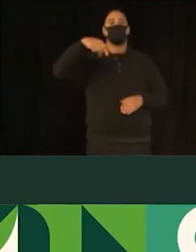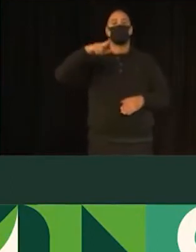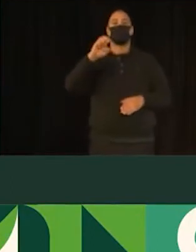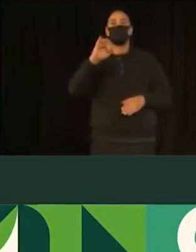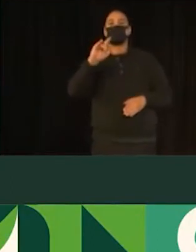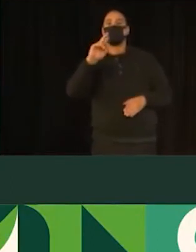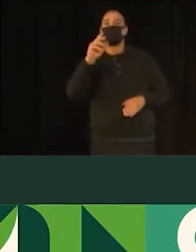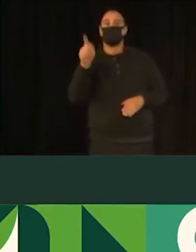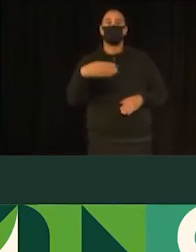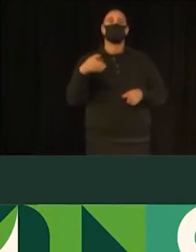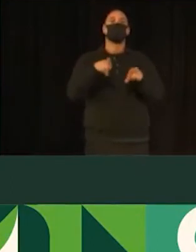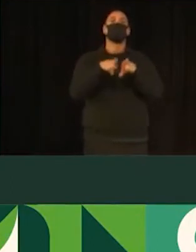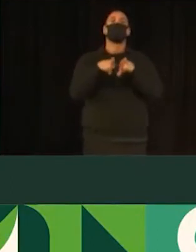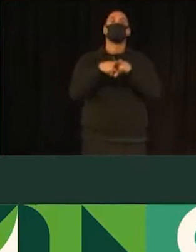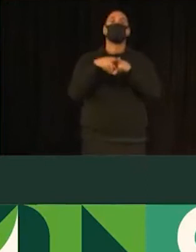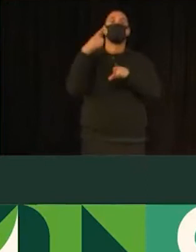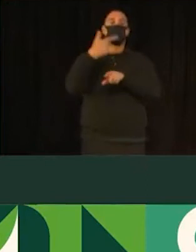Outra imagem da estação Farroupilha.